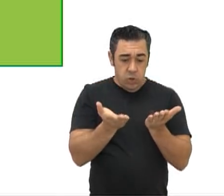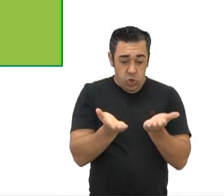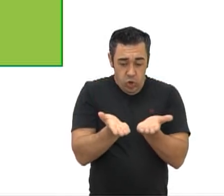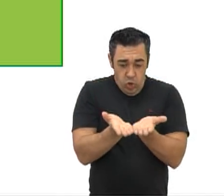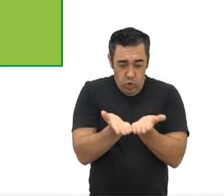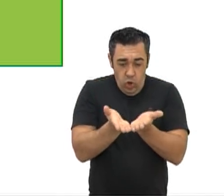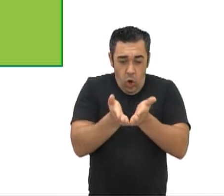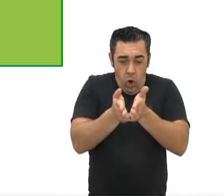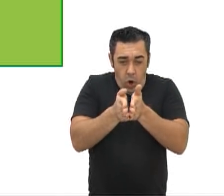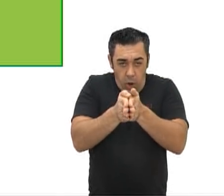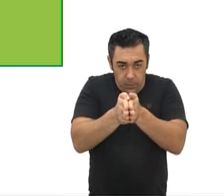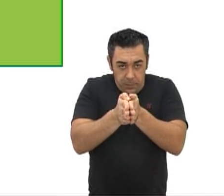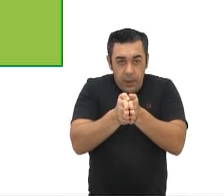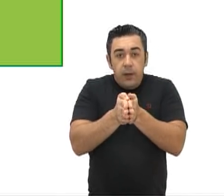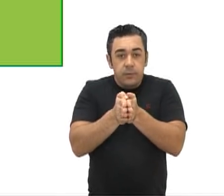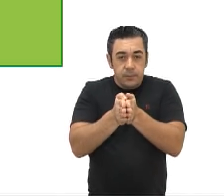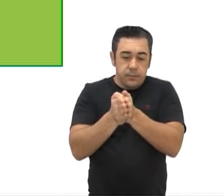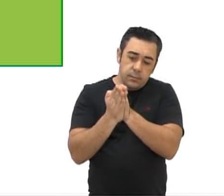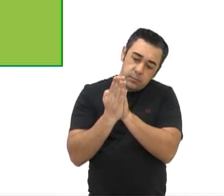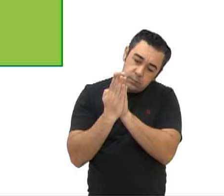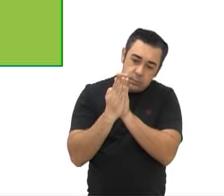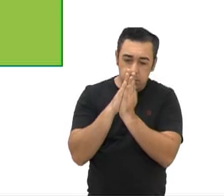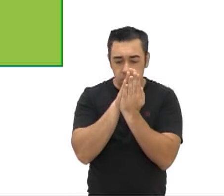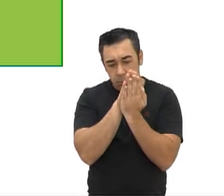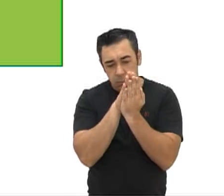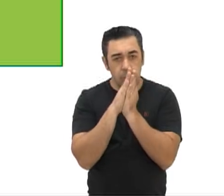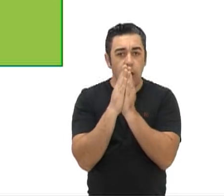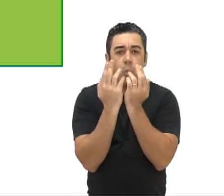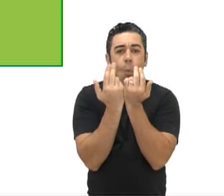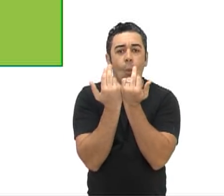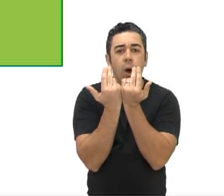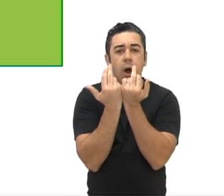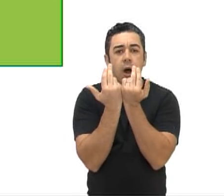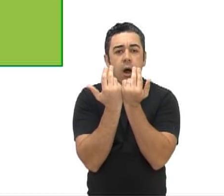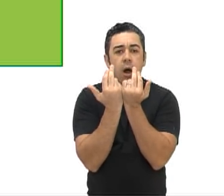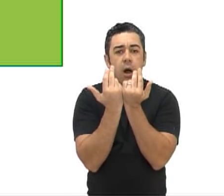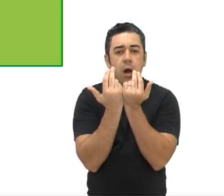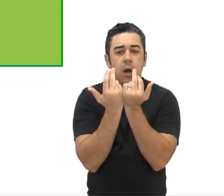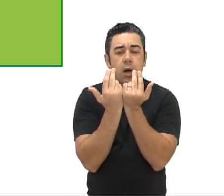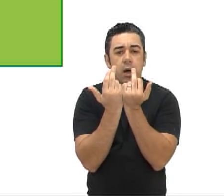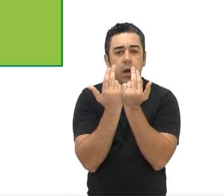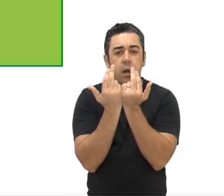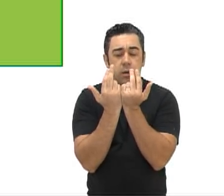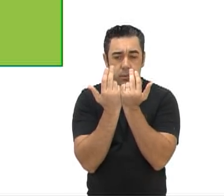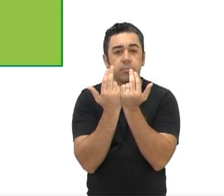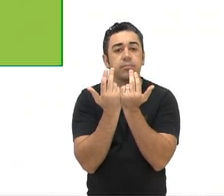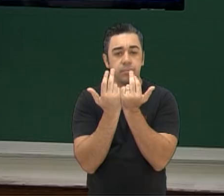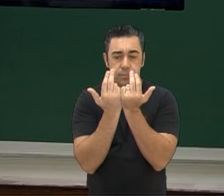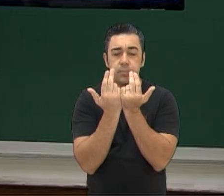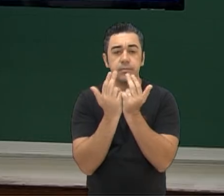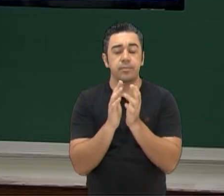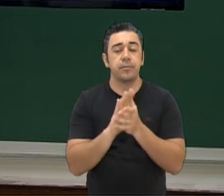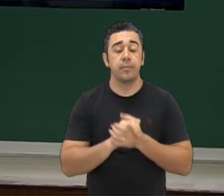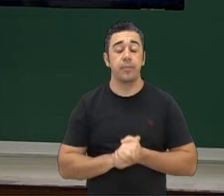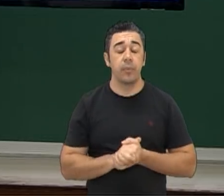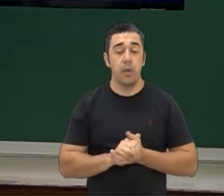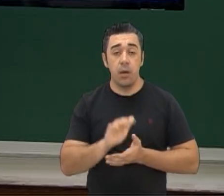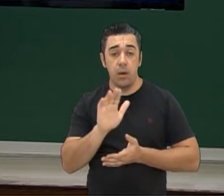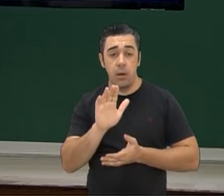mesma figura, a dobra dessa imagem, você vai ver que os dois lados se encontram de maneira